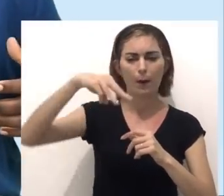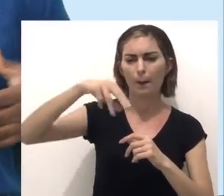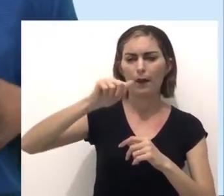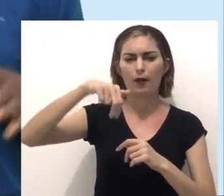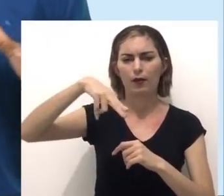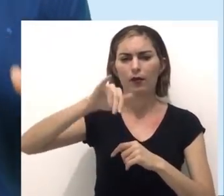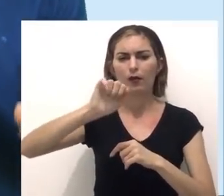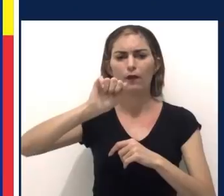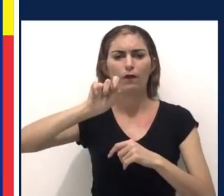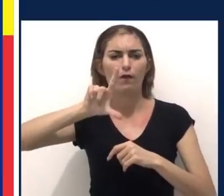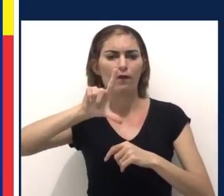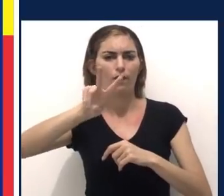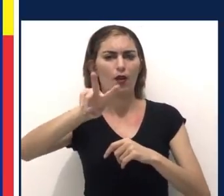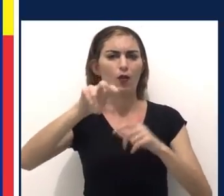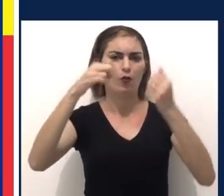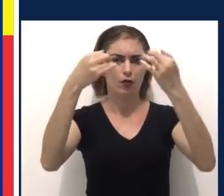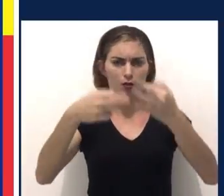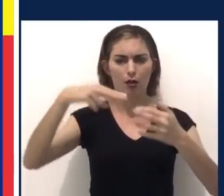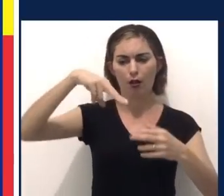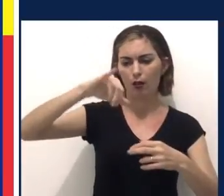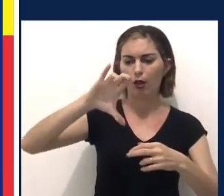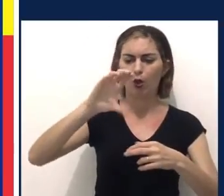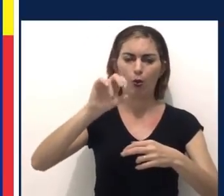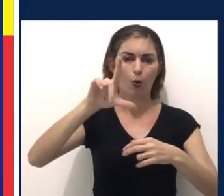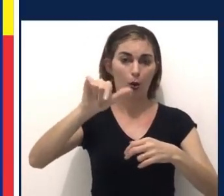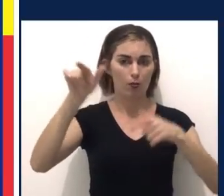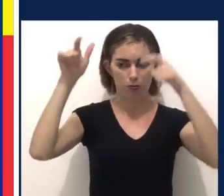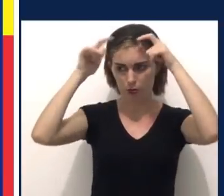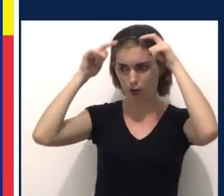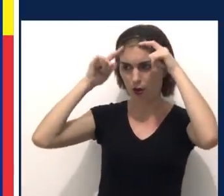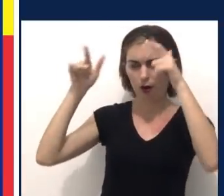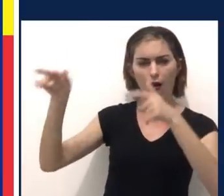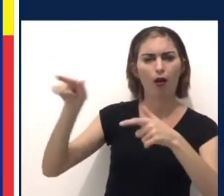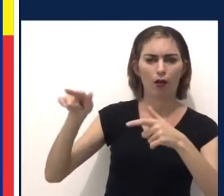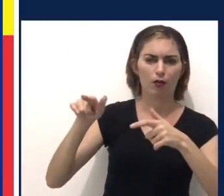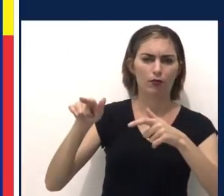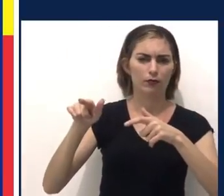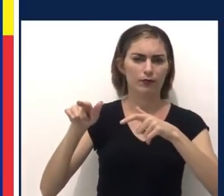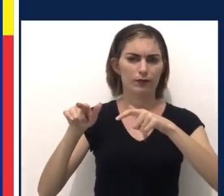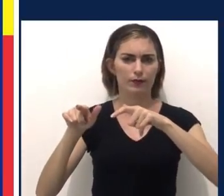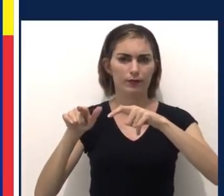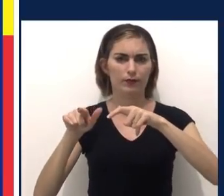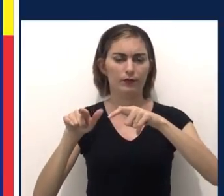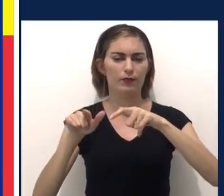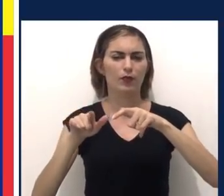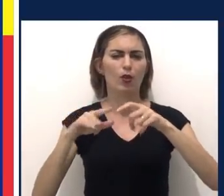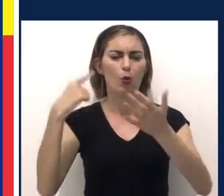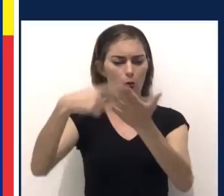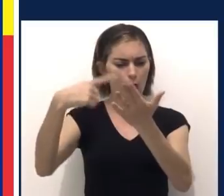teóricos. Então, Maquiavel dizia o seguinte, Nicolau Maquiavel, o rei deve saber